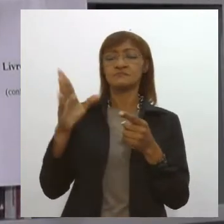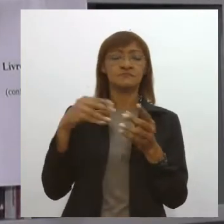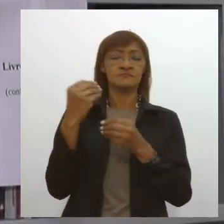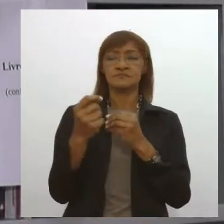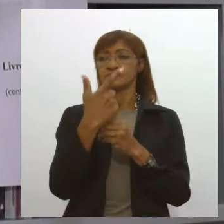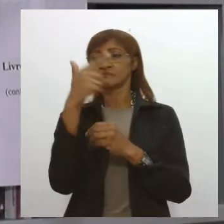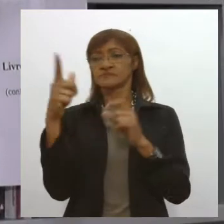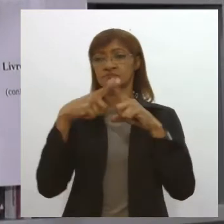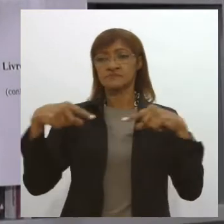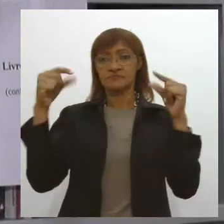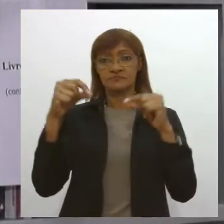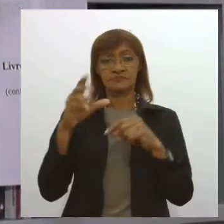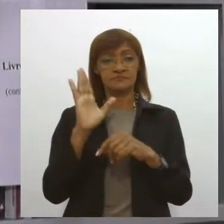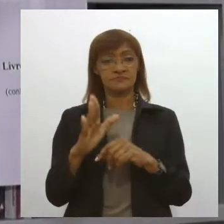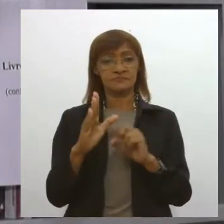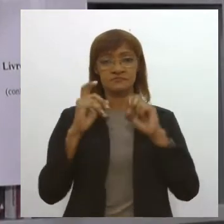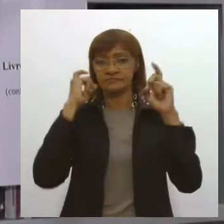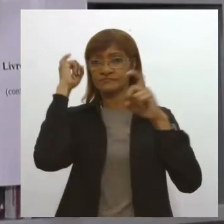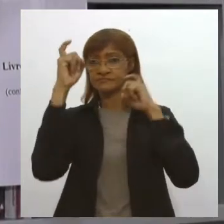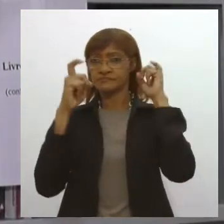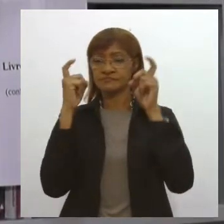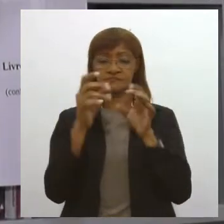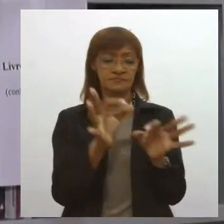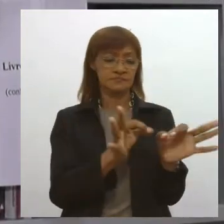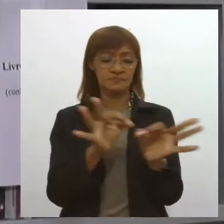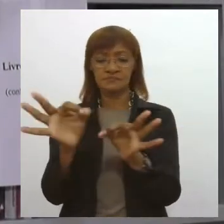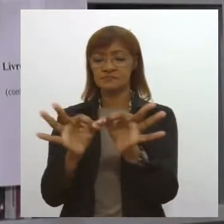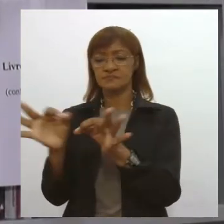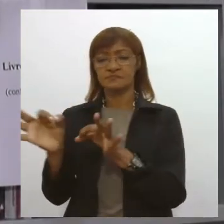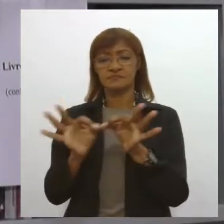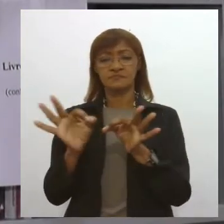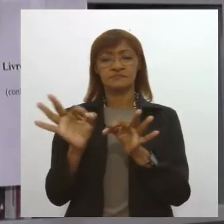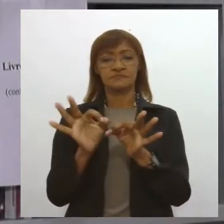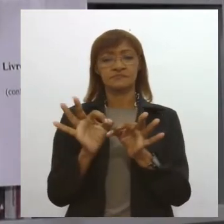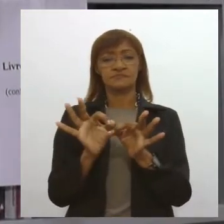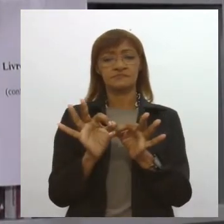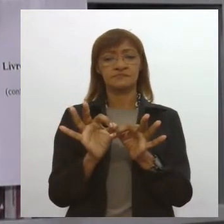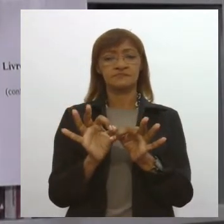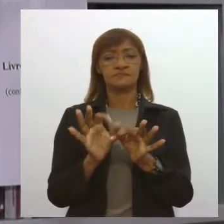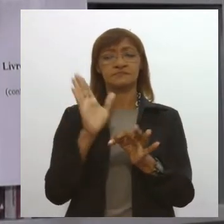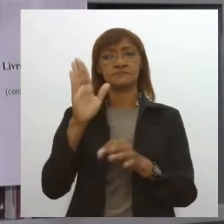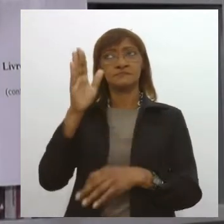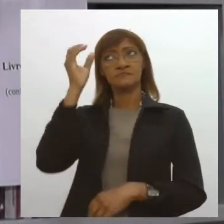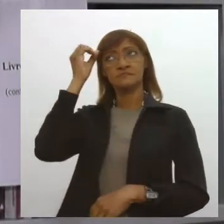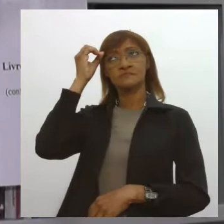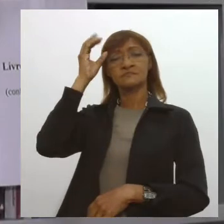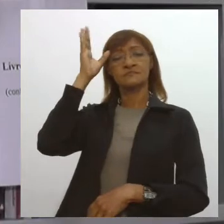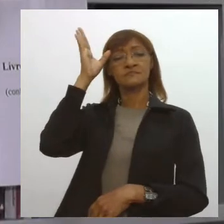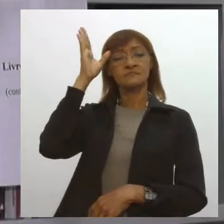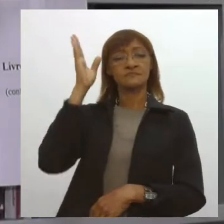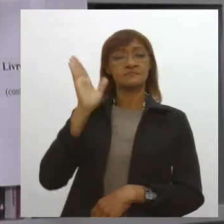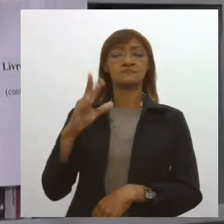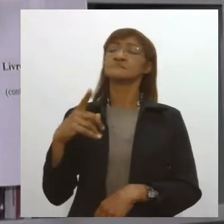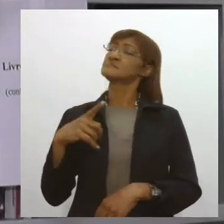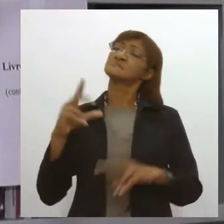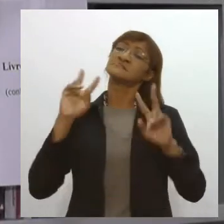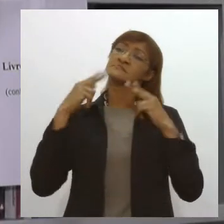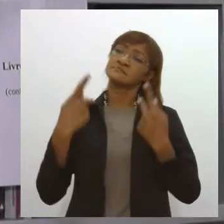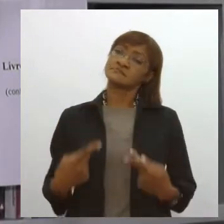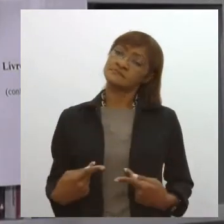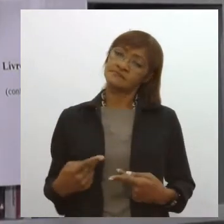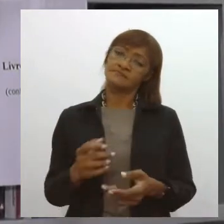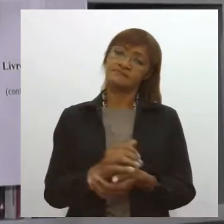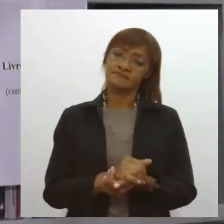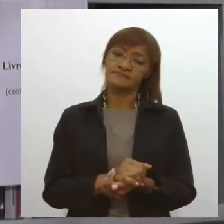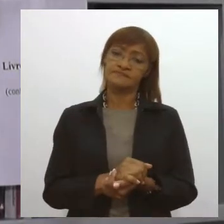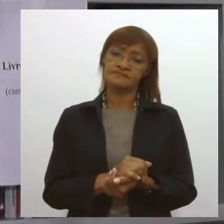essa preocupação de organizar o conhecimento acumulado pelos seres humanos, pelas pessoas.